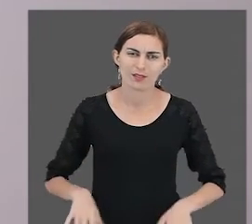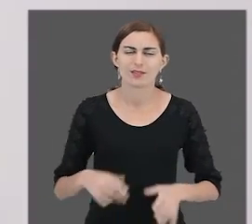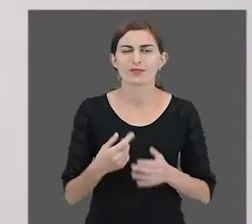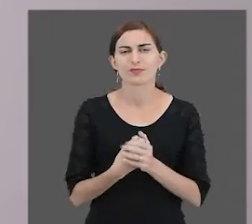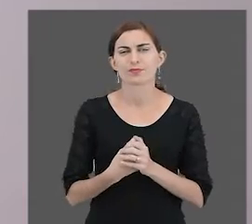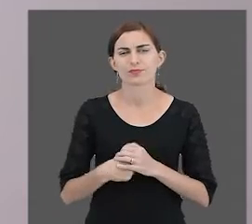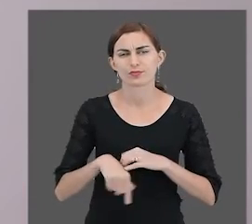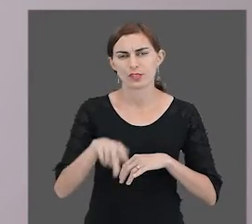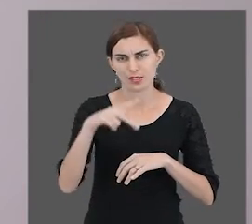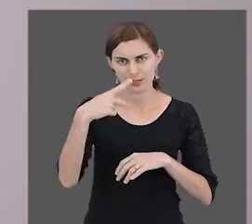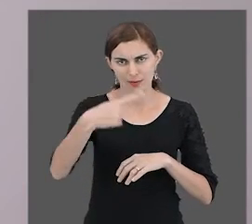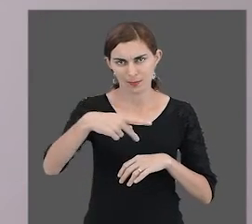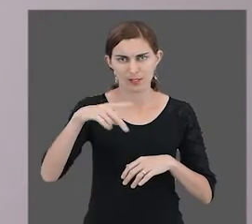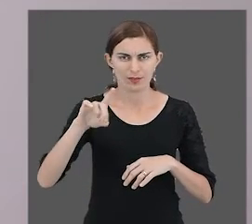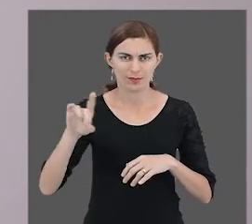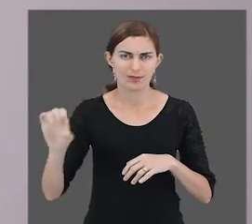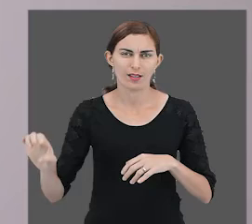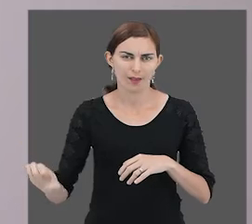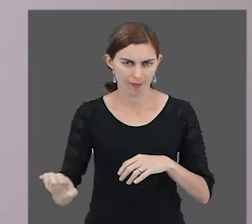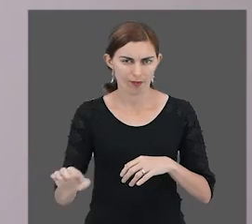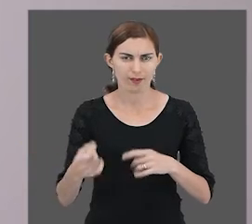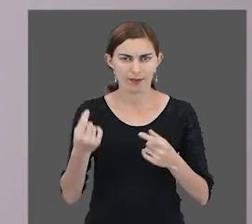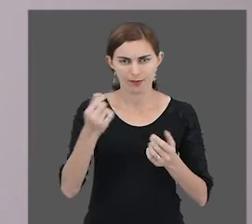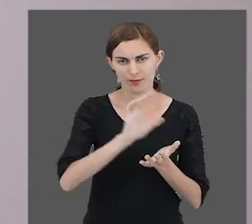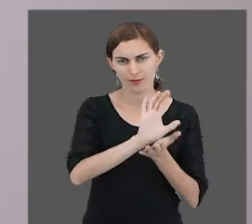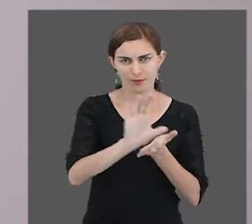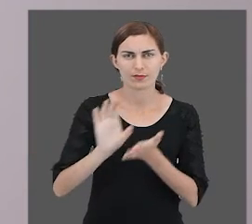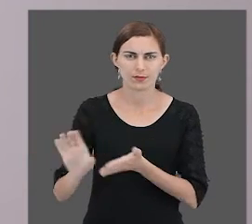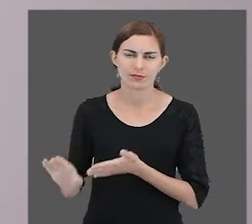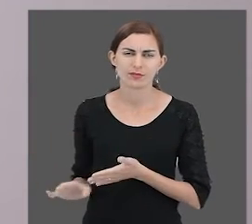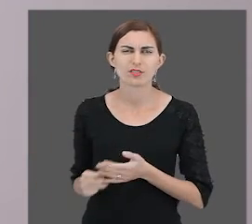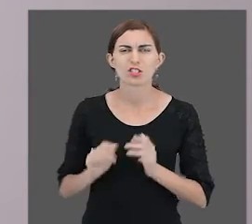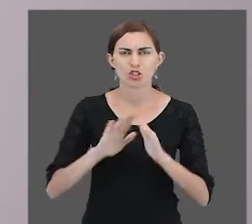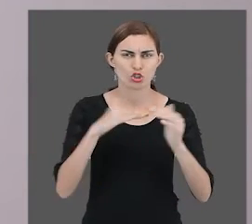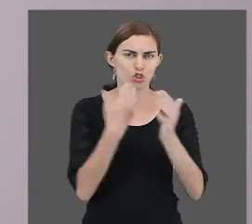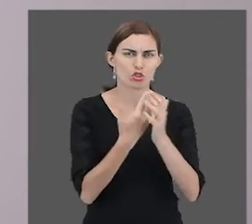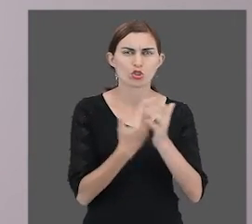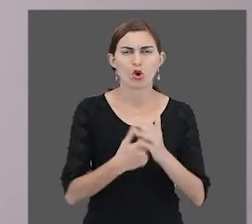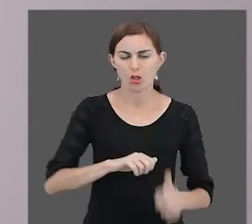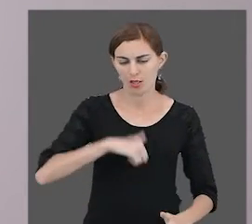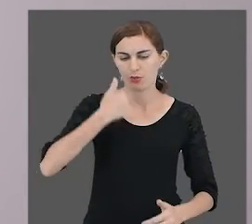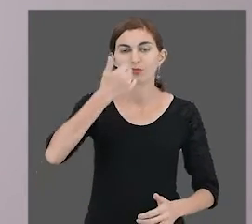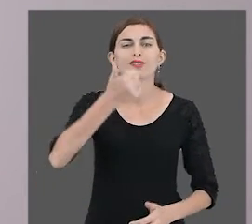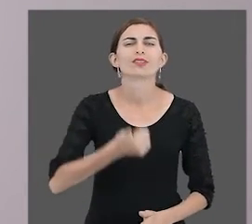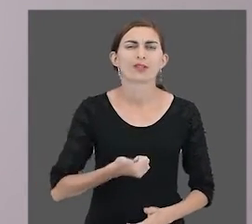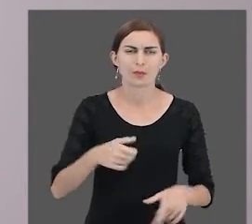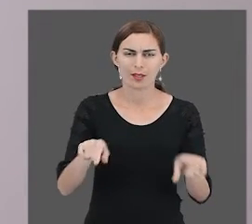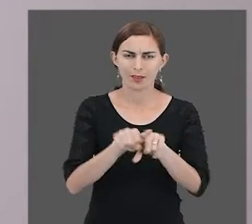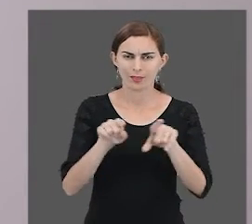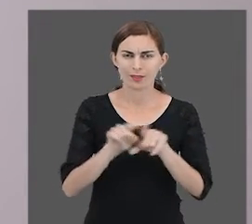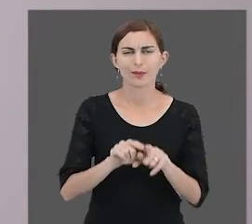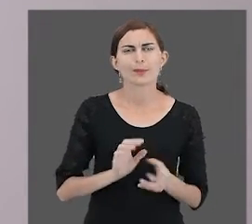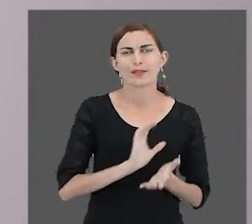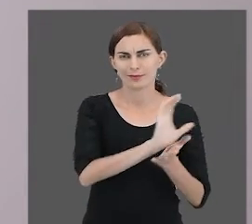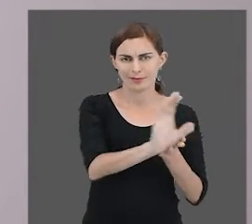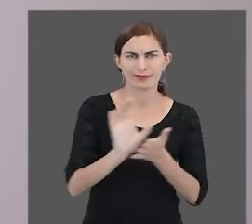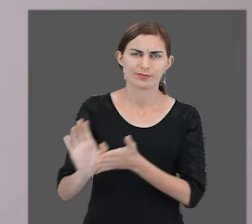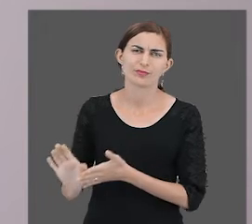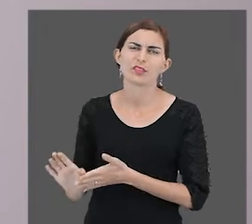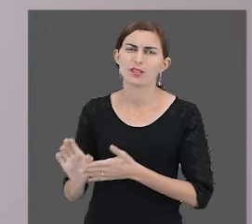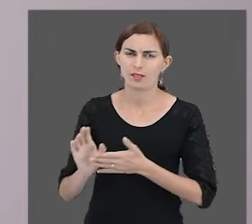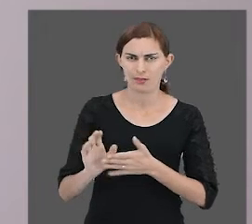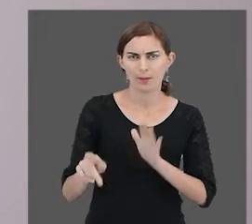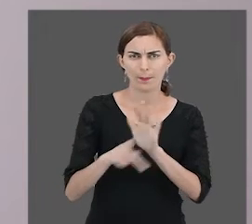pequeno monte. Esse recurso do PDDE, ele permite que as escolas tenham mais autonomia. Ele também é uma transferência legal,